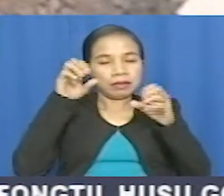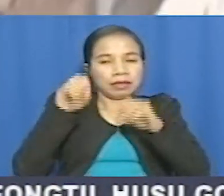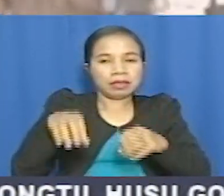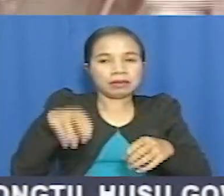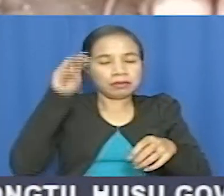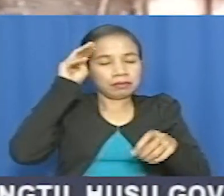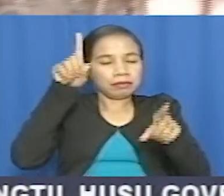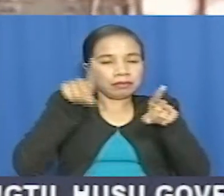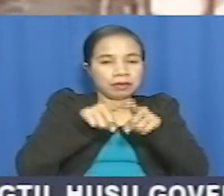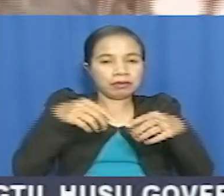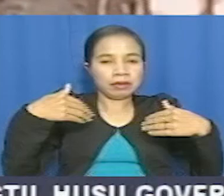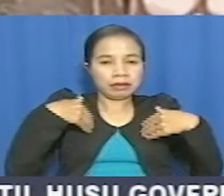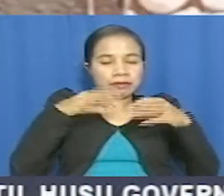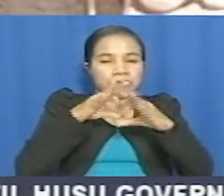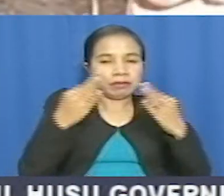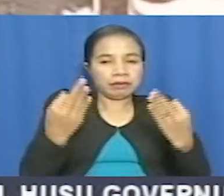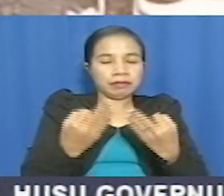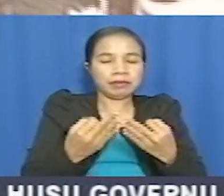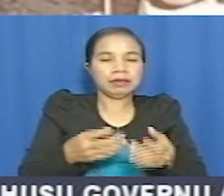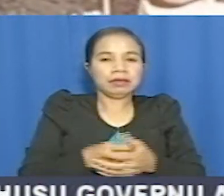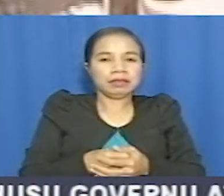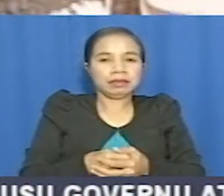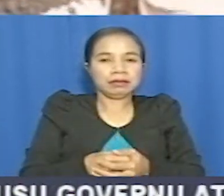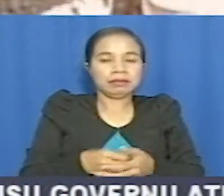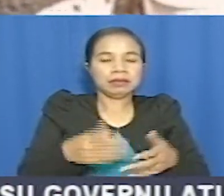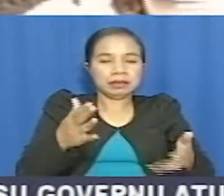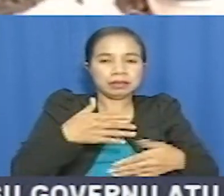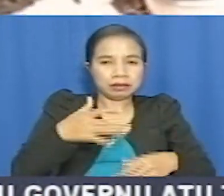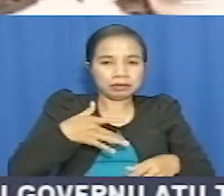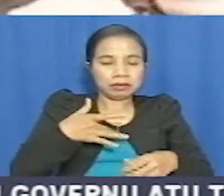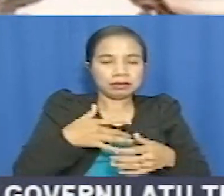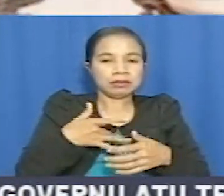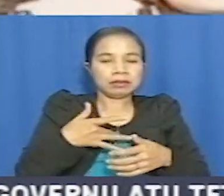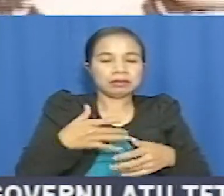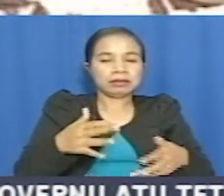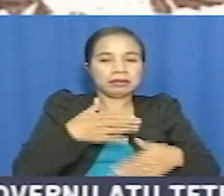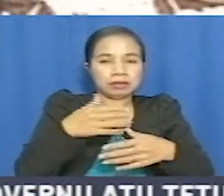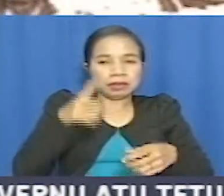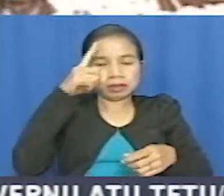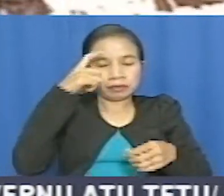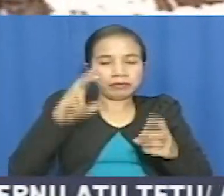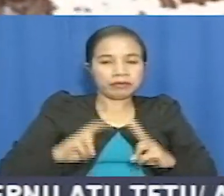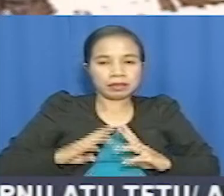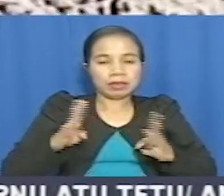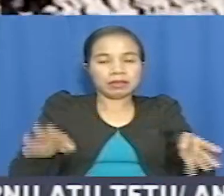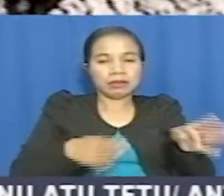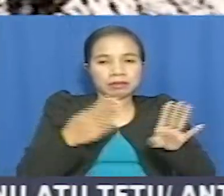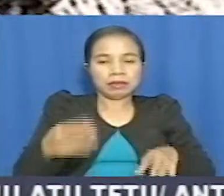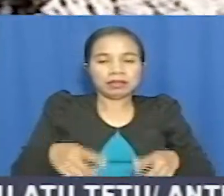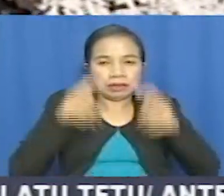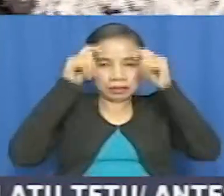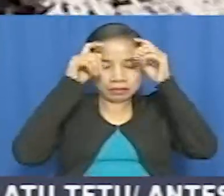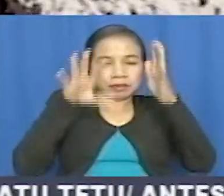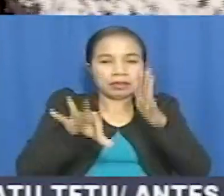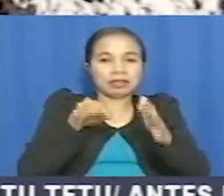a família. Mas bem, parte selo que me sente contente, tamba ho saudoso Sirania Mate, Timor-Leste e